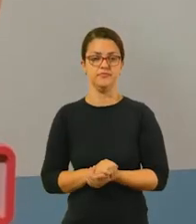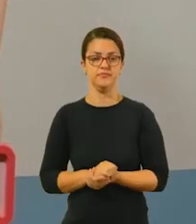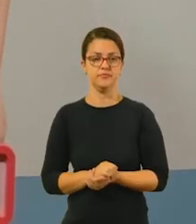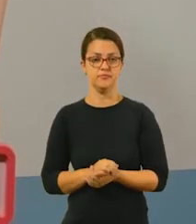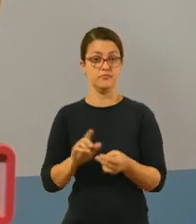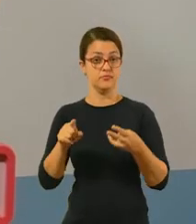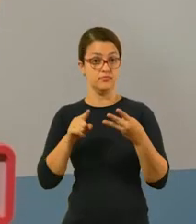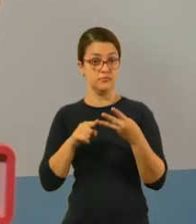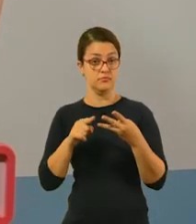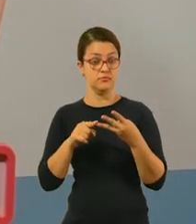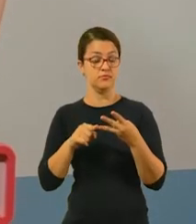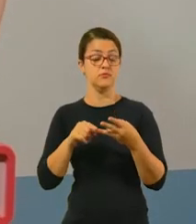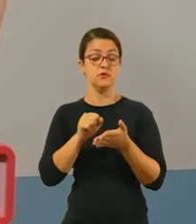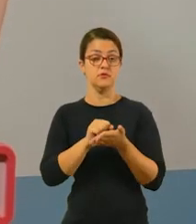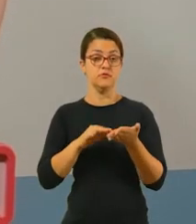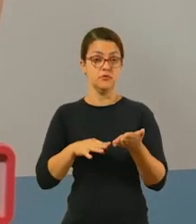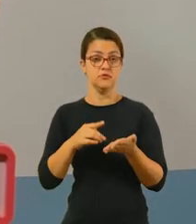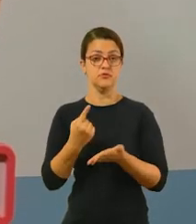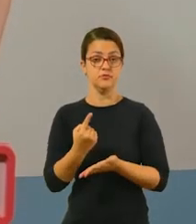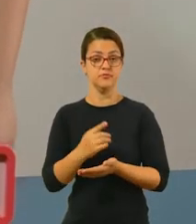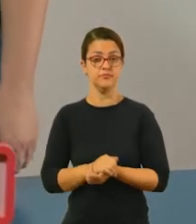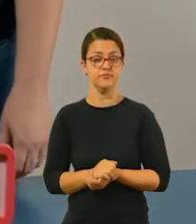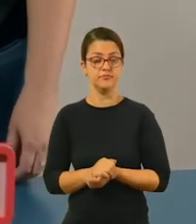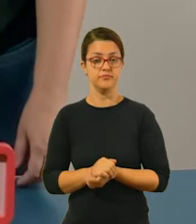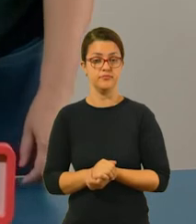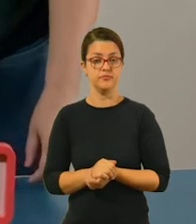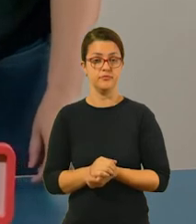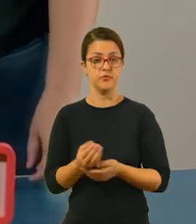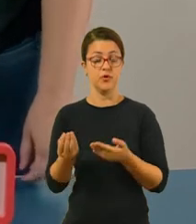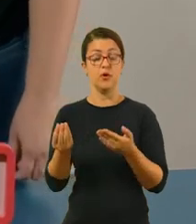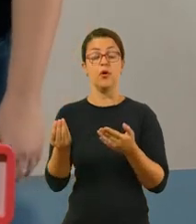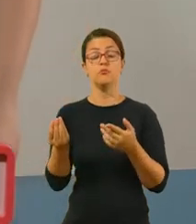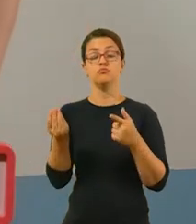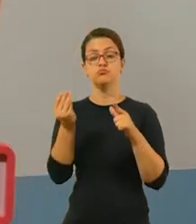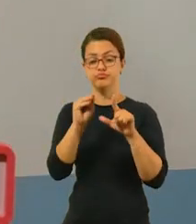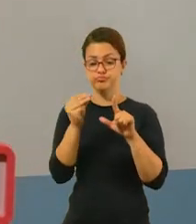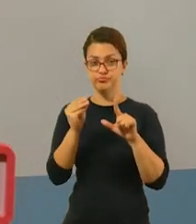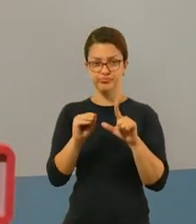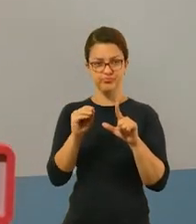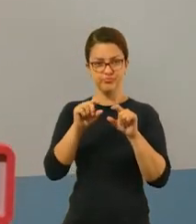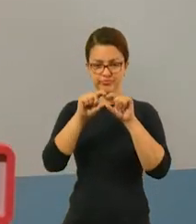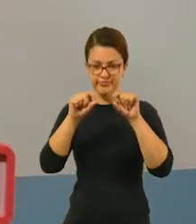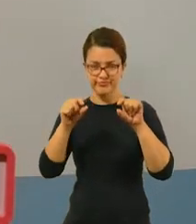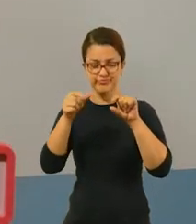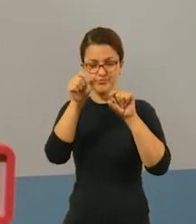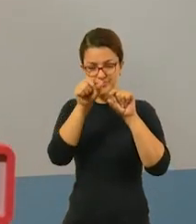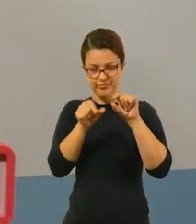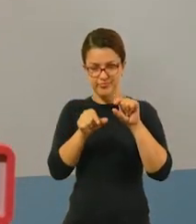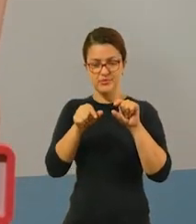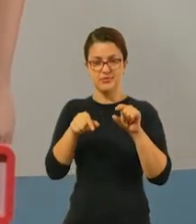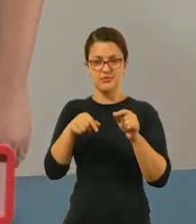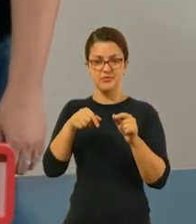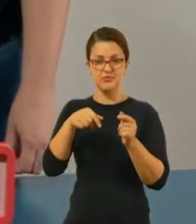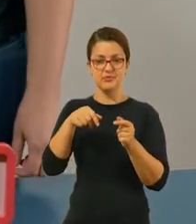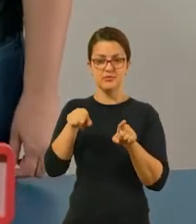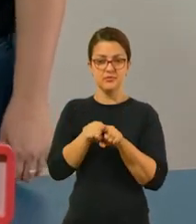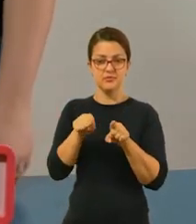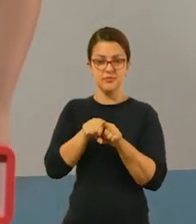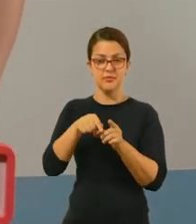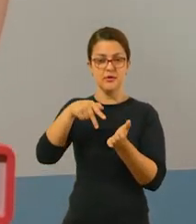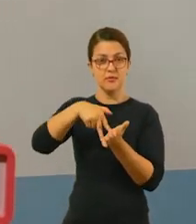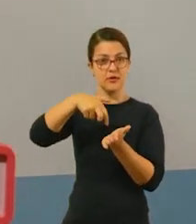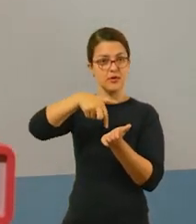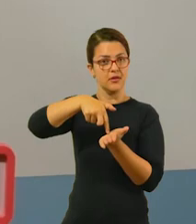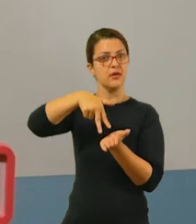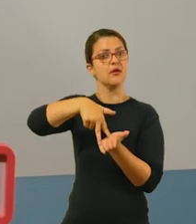No exercício 3, ainda da atividade 1, agora você vai completar a sequência através dessas cruzadinhas e das amarelinhas. Vamos